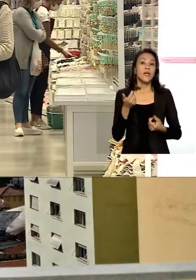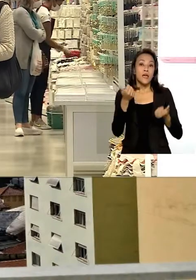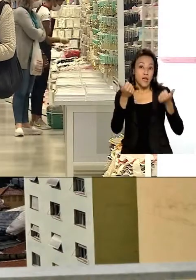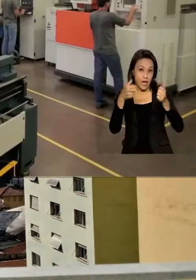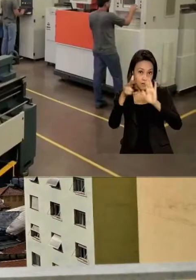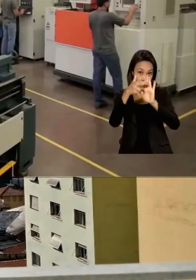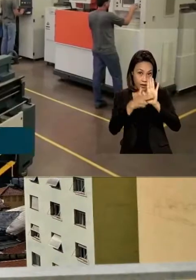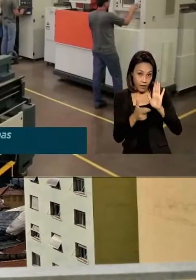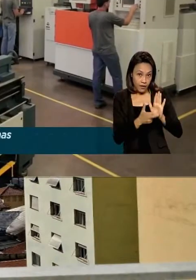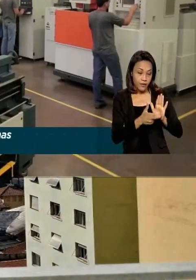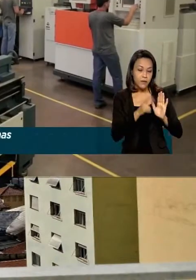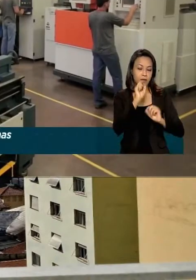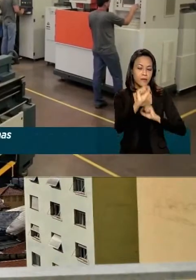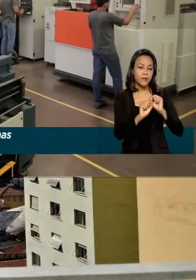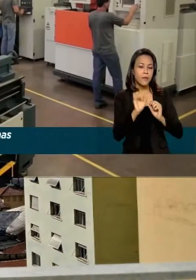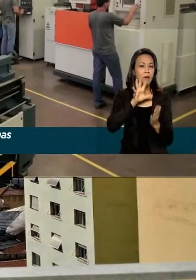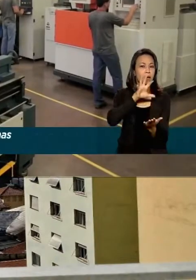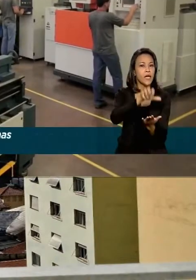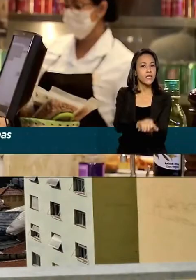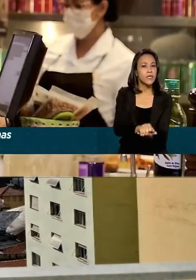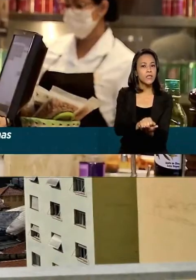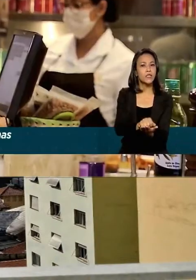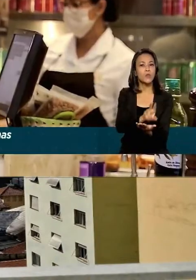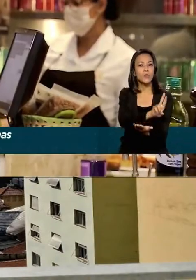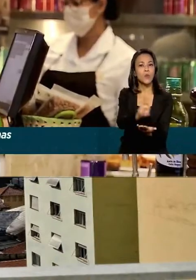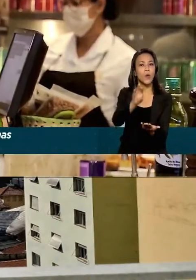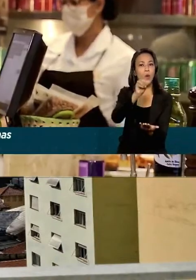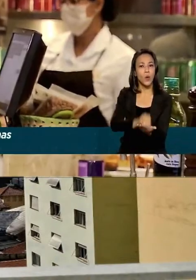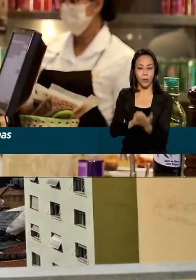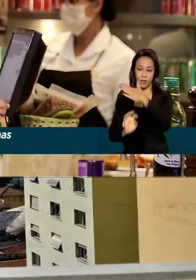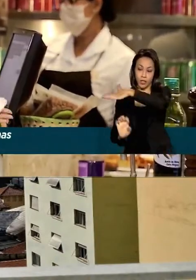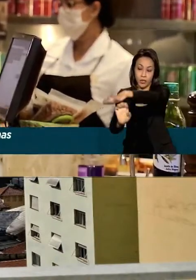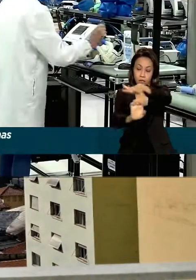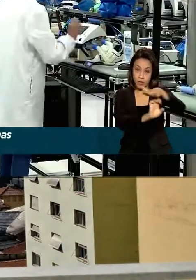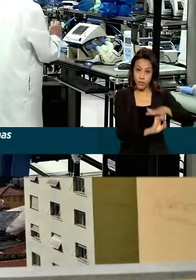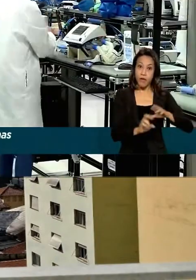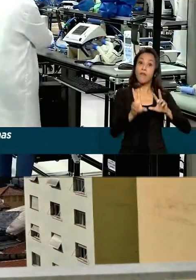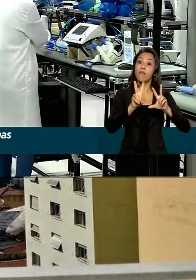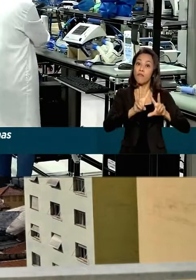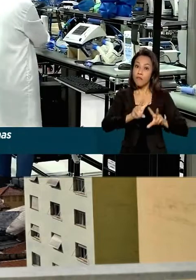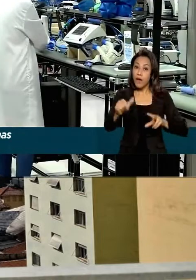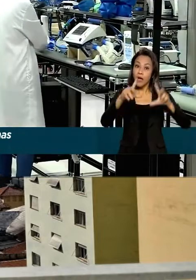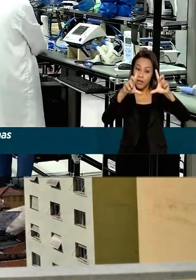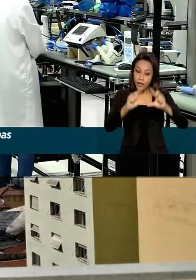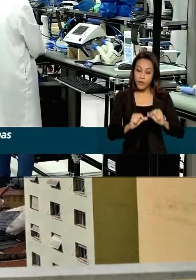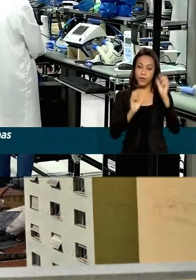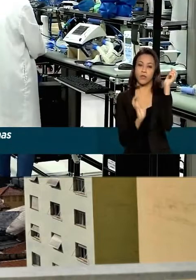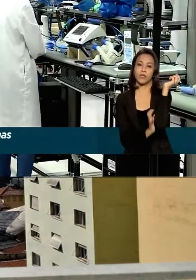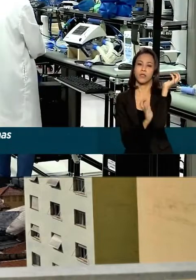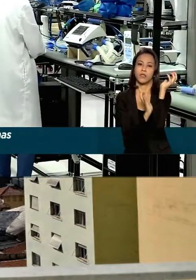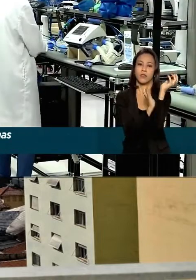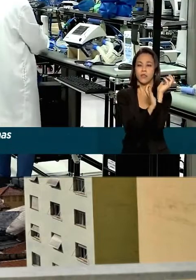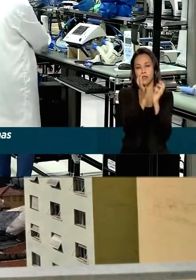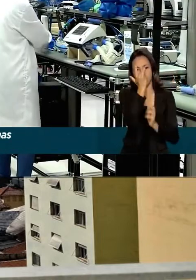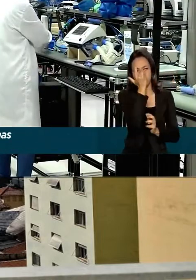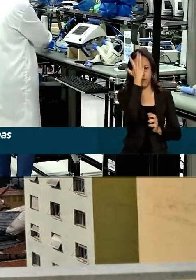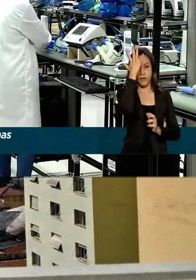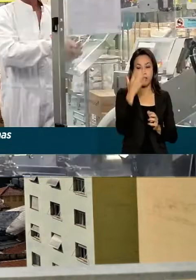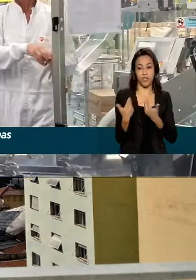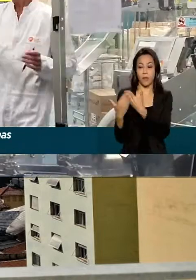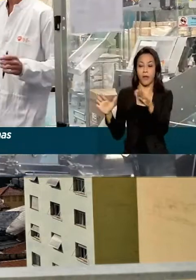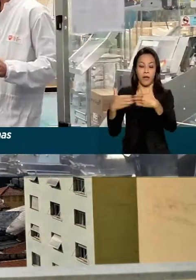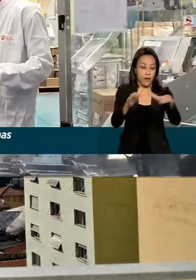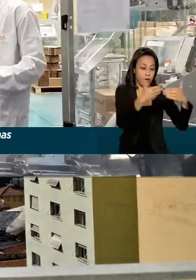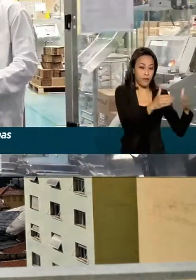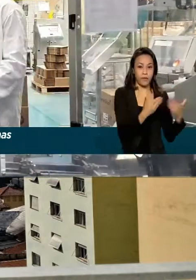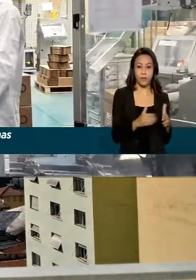Vamos agora falar com você que é empreendedor. Porque agora tem novas regras aí para as empresas e para o registro em